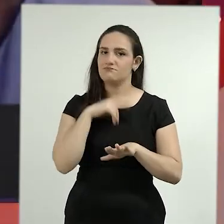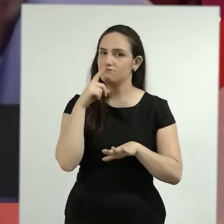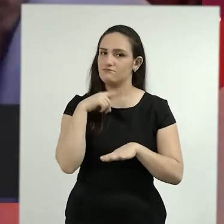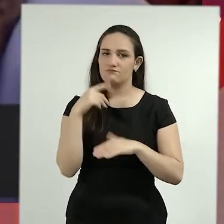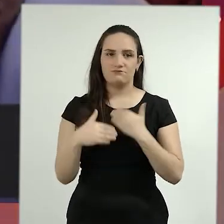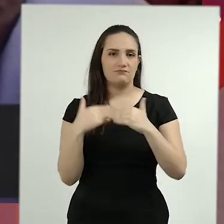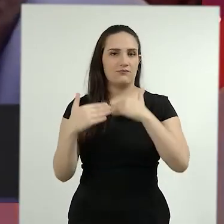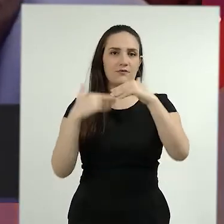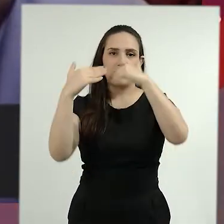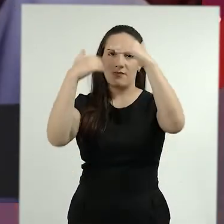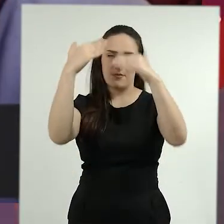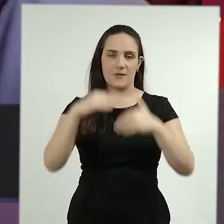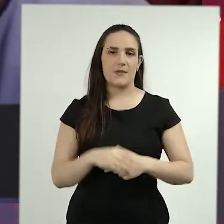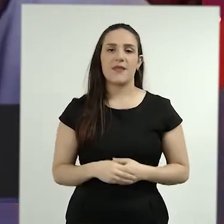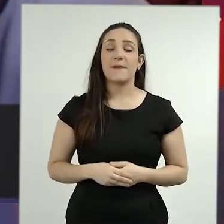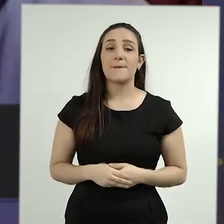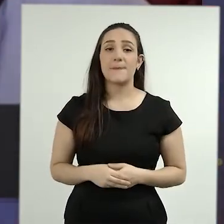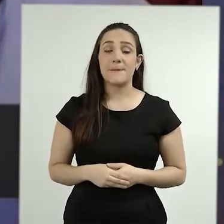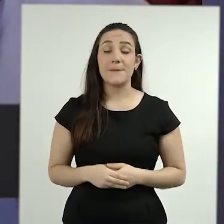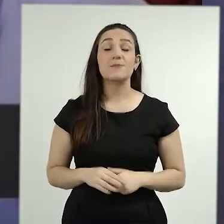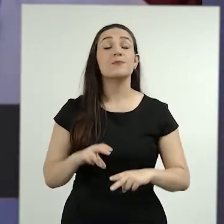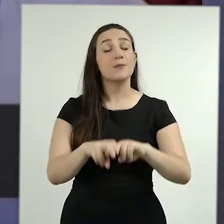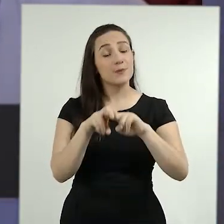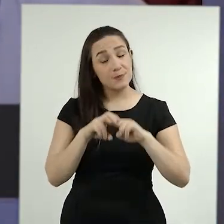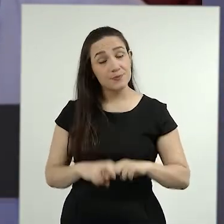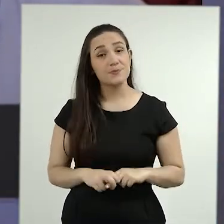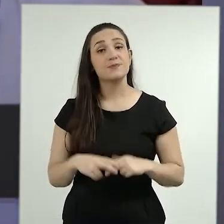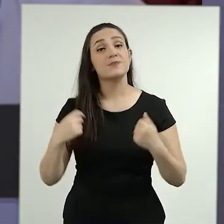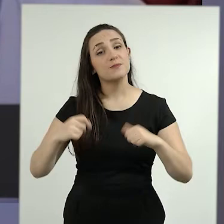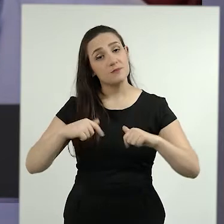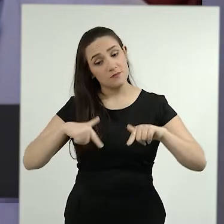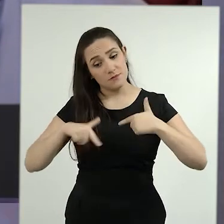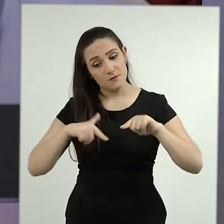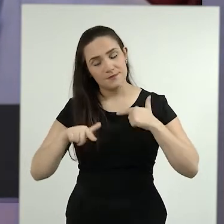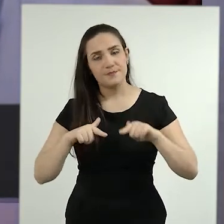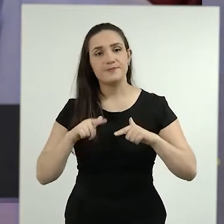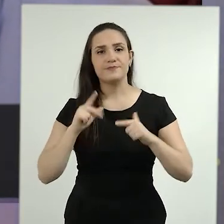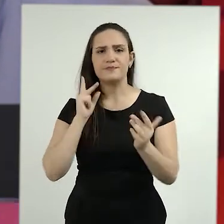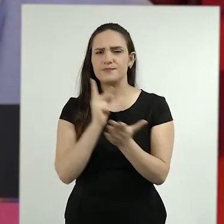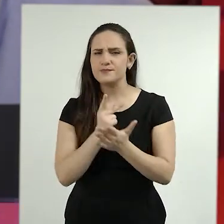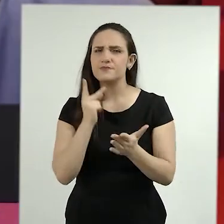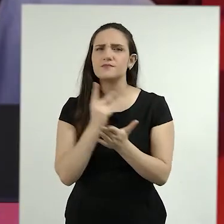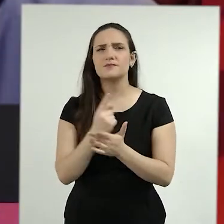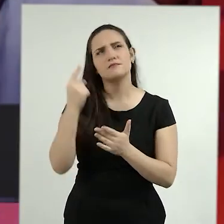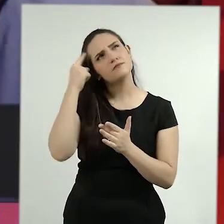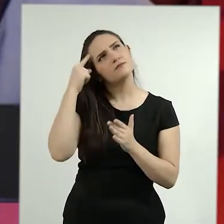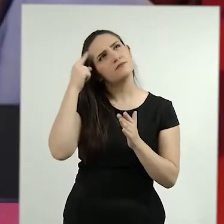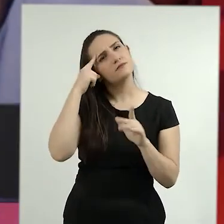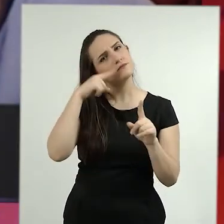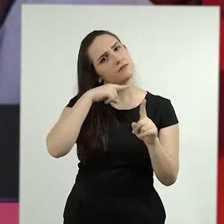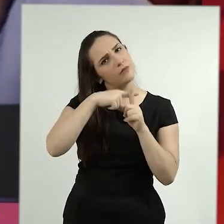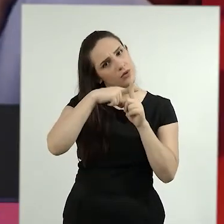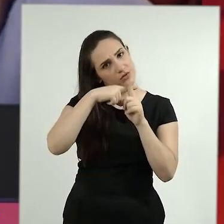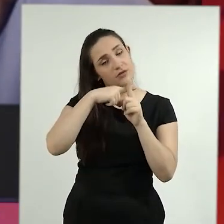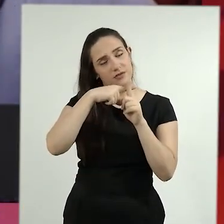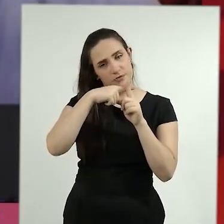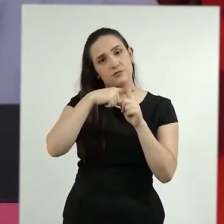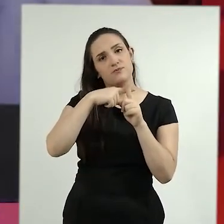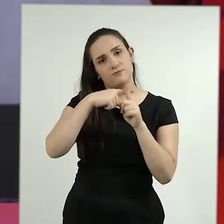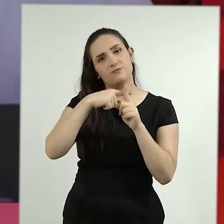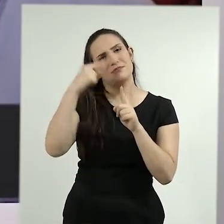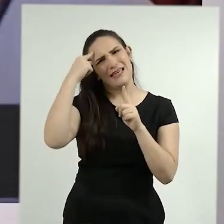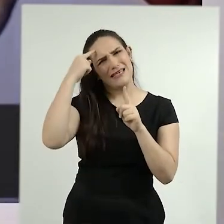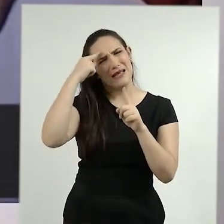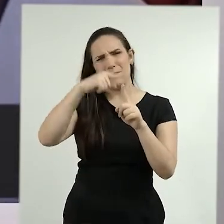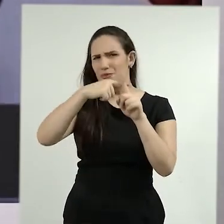vai sair do lugar. Então, o nosso trabalho tem sido sempre a gente sempre pensou de maneira positiva, porque é o